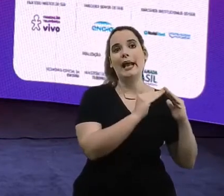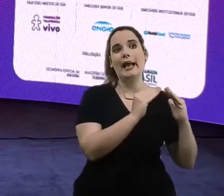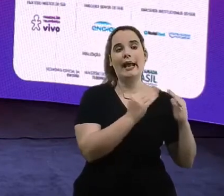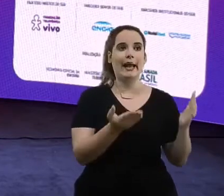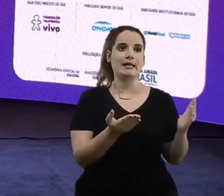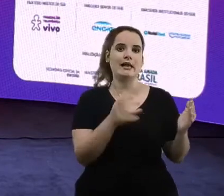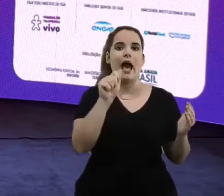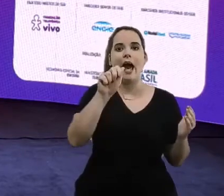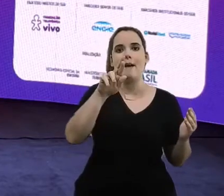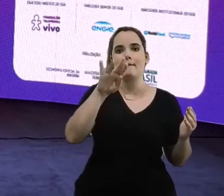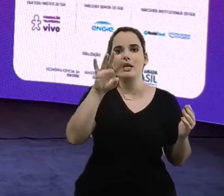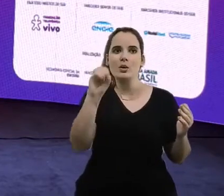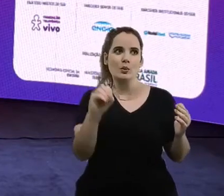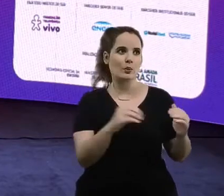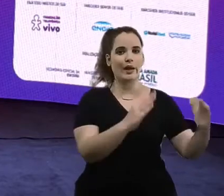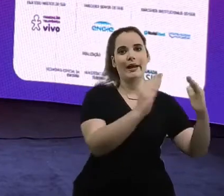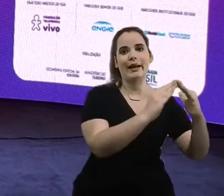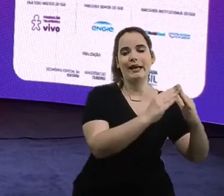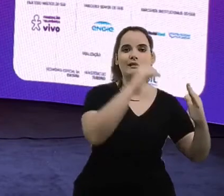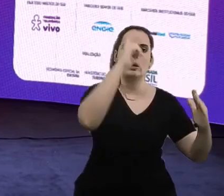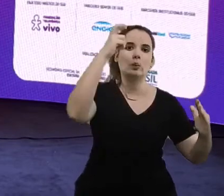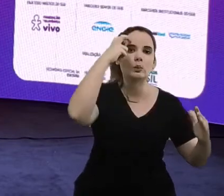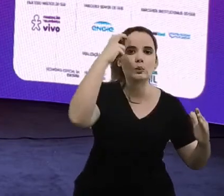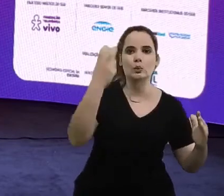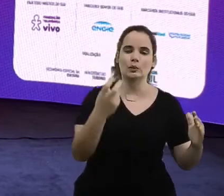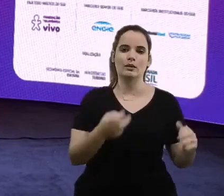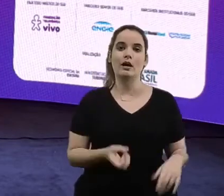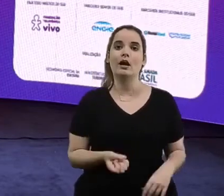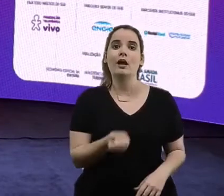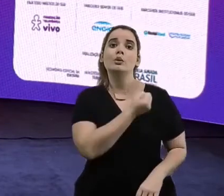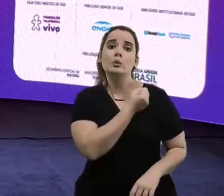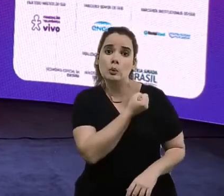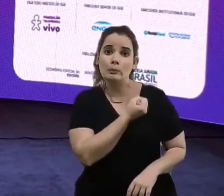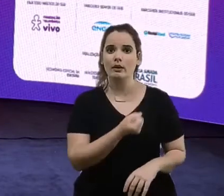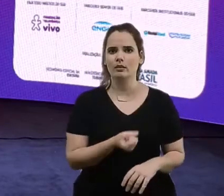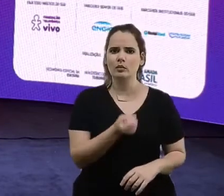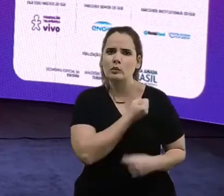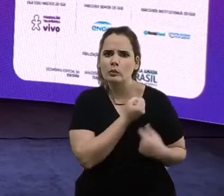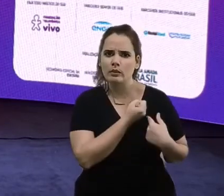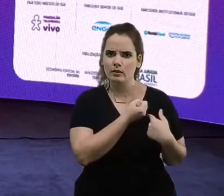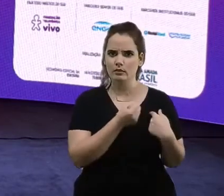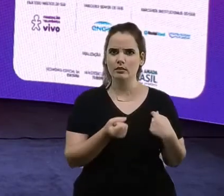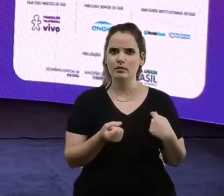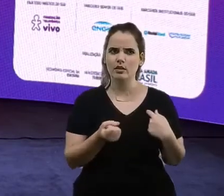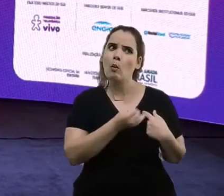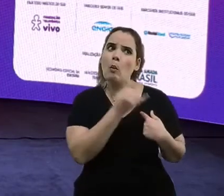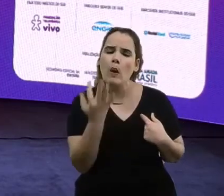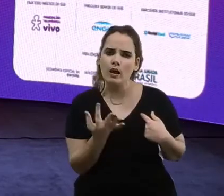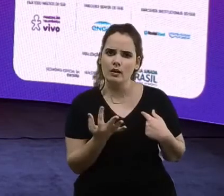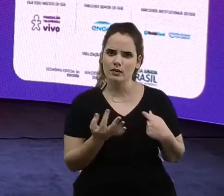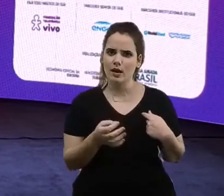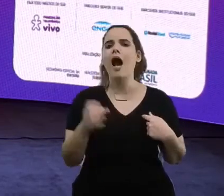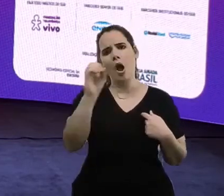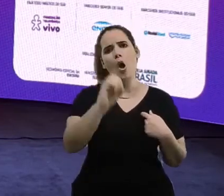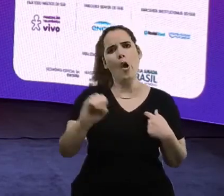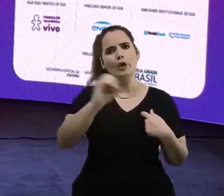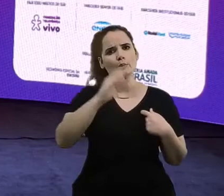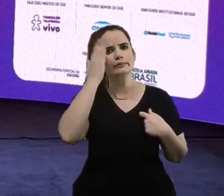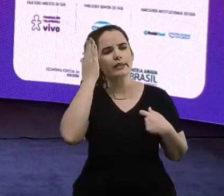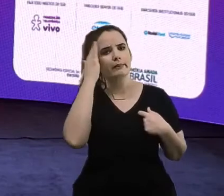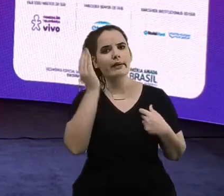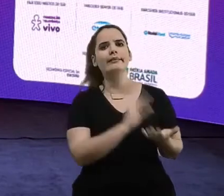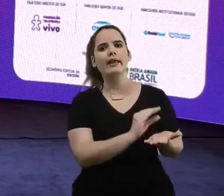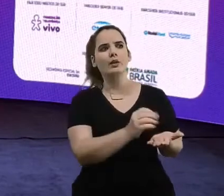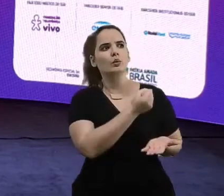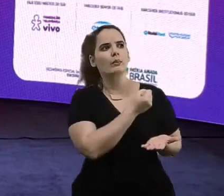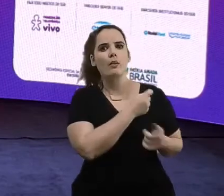Que é algo que é ótimo saber, mas que não necessariamente aponta o que é o impacto real.